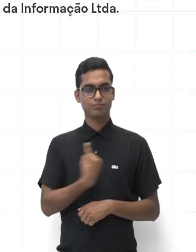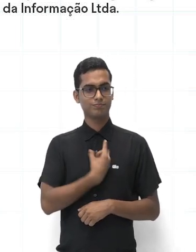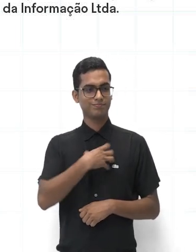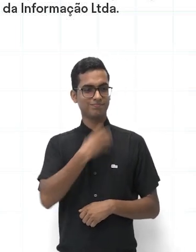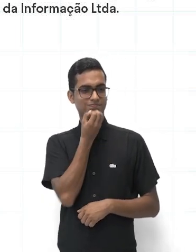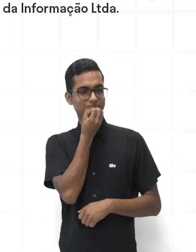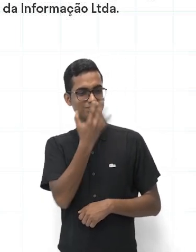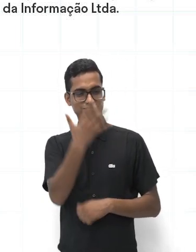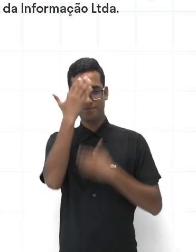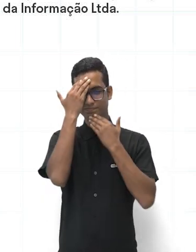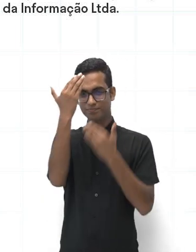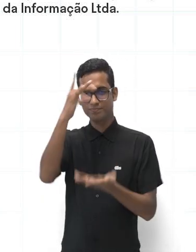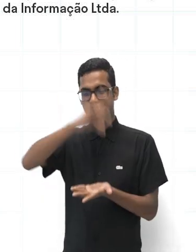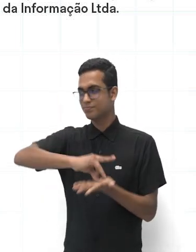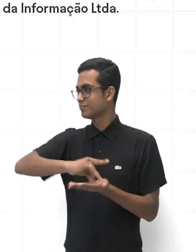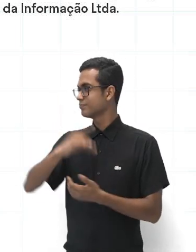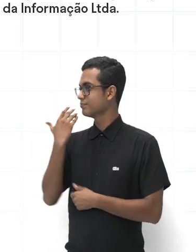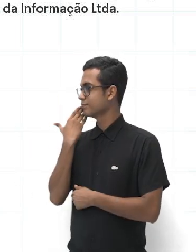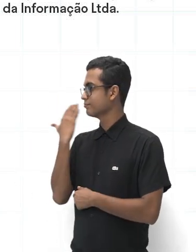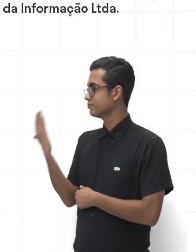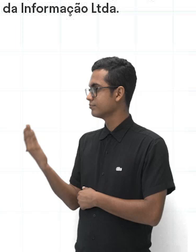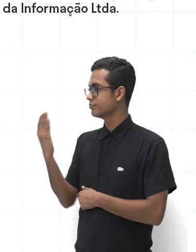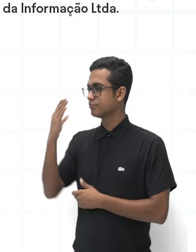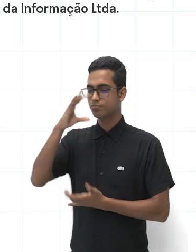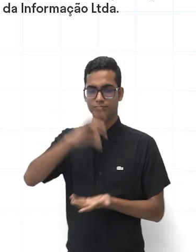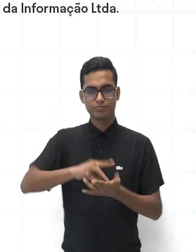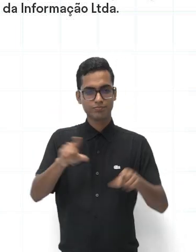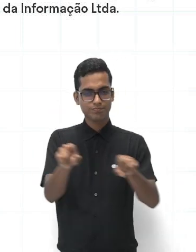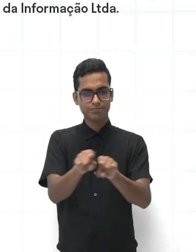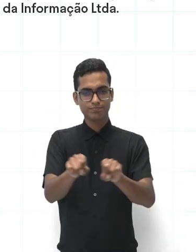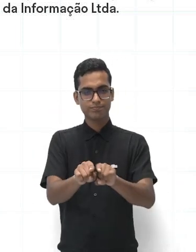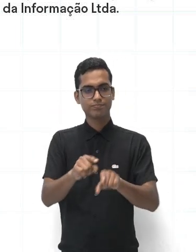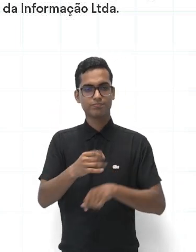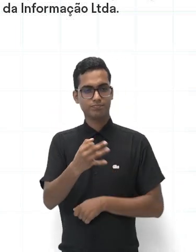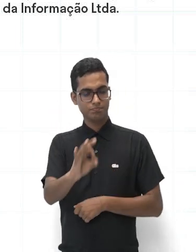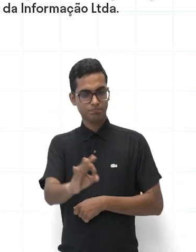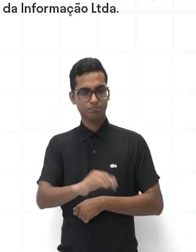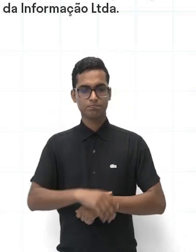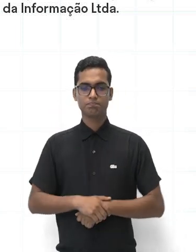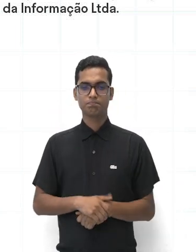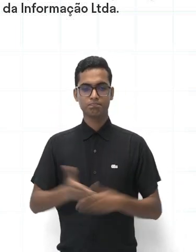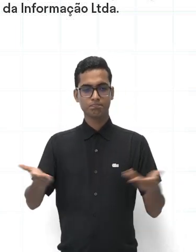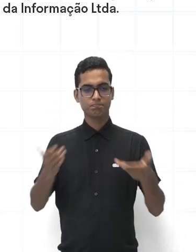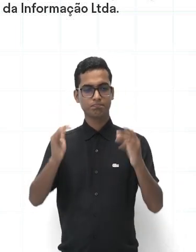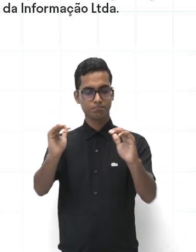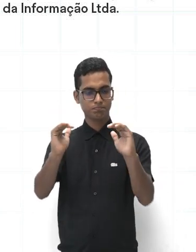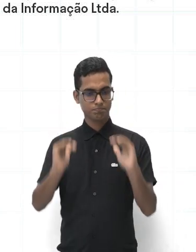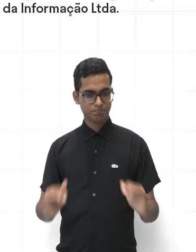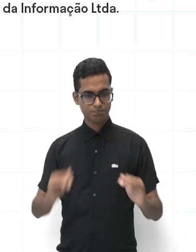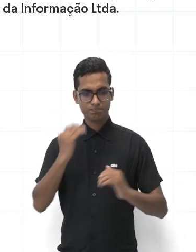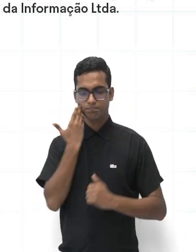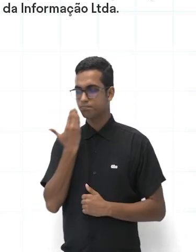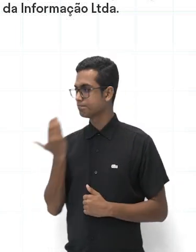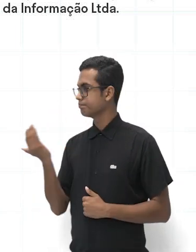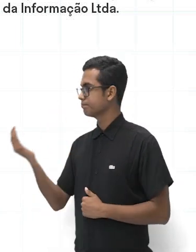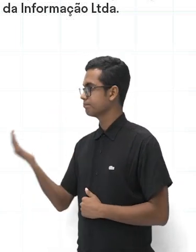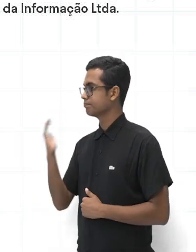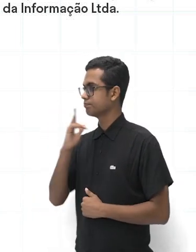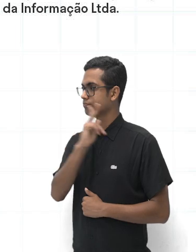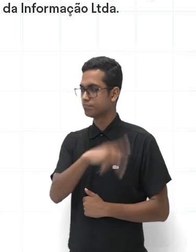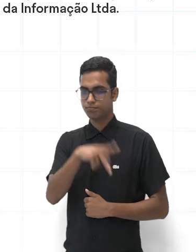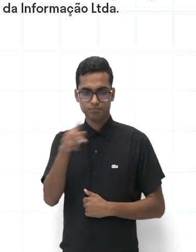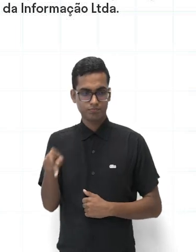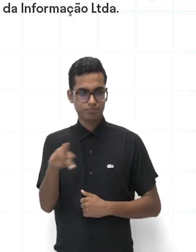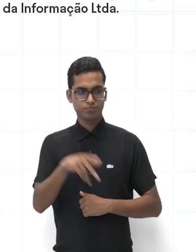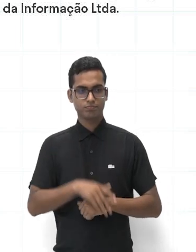é que você está? Como é que o senhor está? No caso do professor, a gente fala assim, né? I'm good, thank you. Eu estou bem,